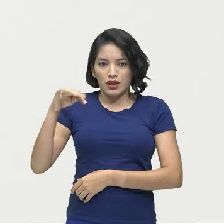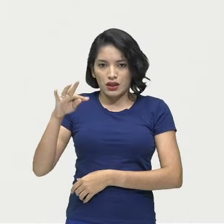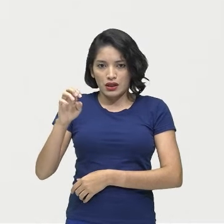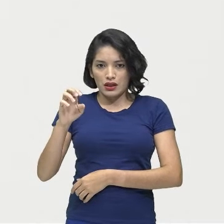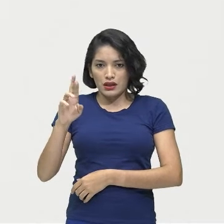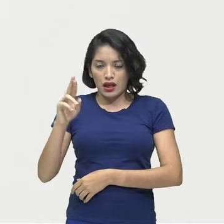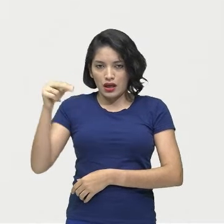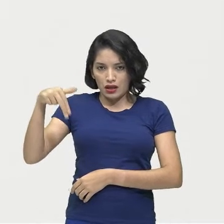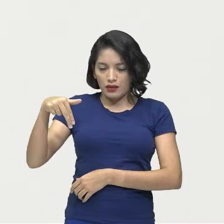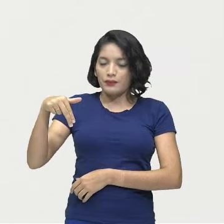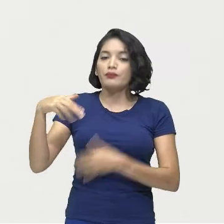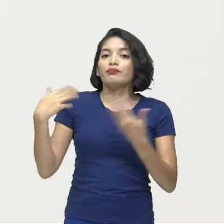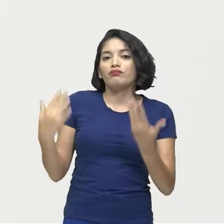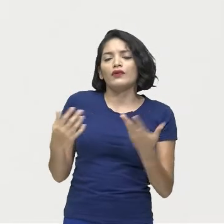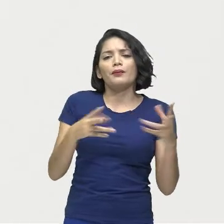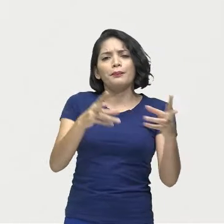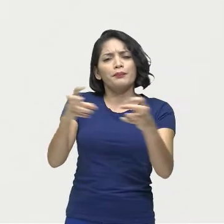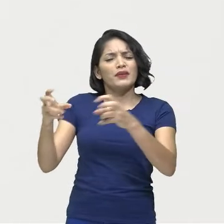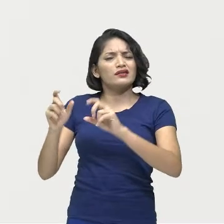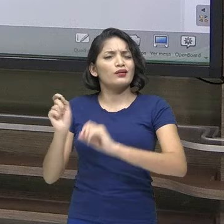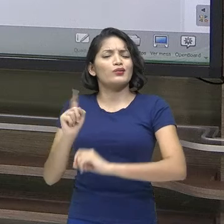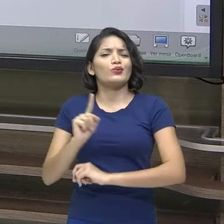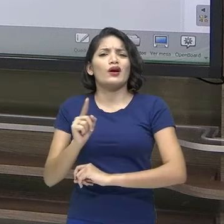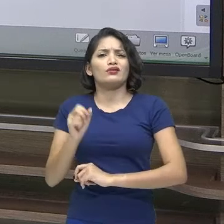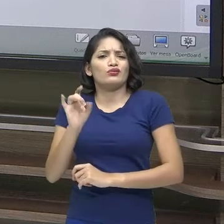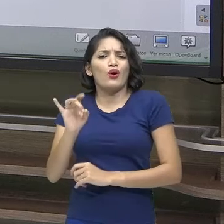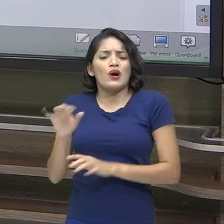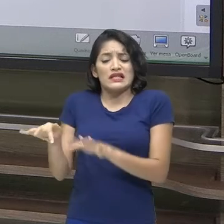já consegue observar que não era apenas uma